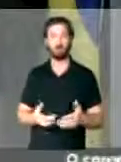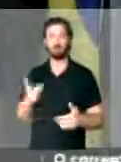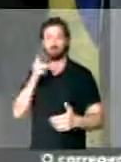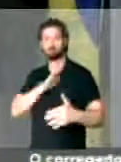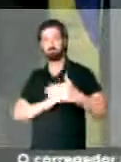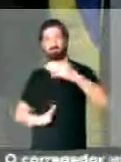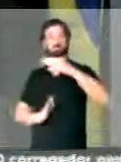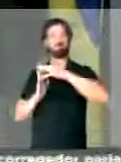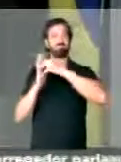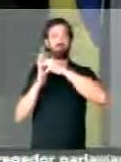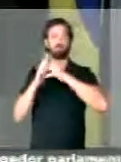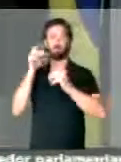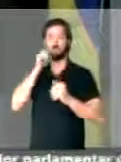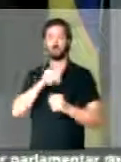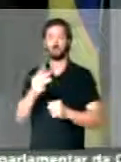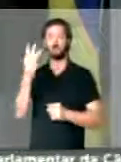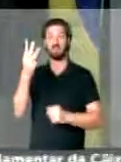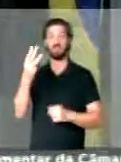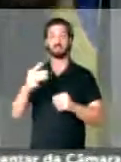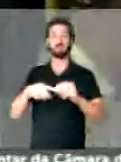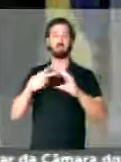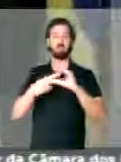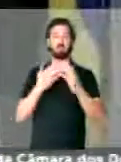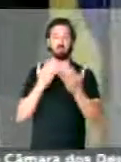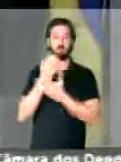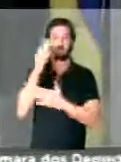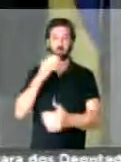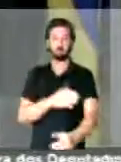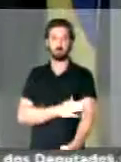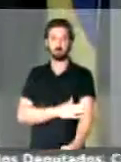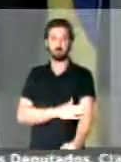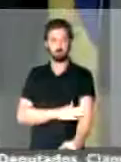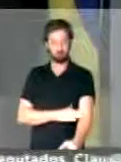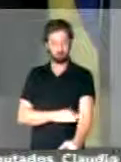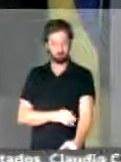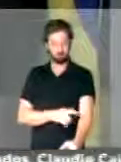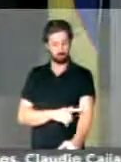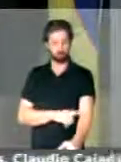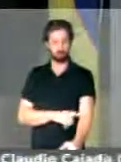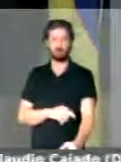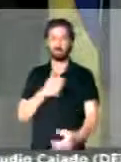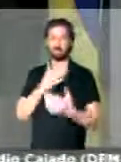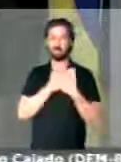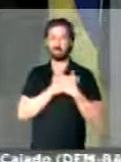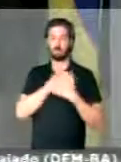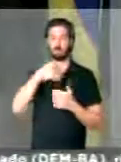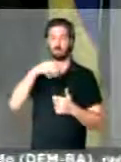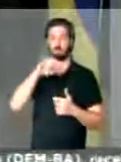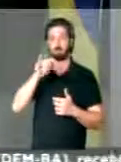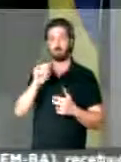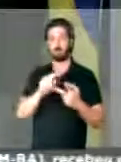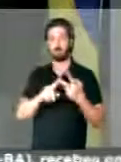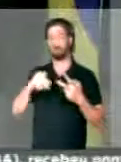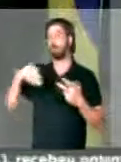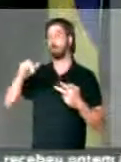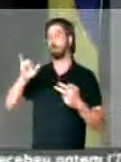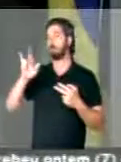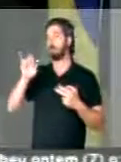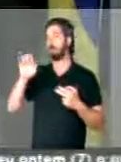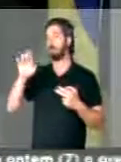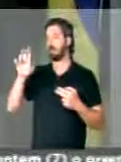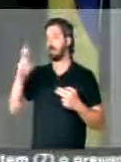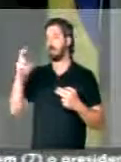o recorde, 3 mulheres vereadoras eleitas na cidade de Montes Claros, nossa querida Neia, nossa querida Maria Helena, nossa